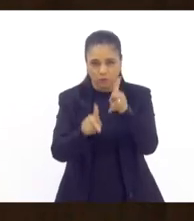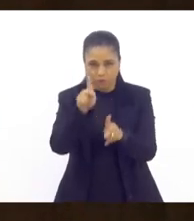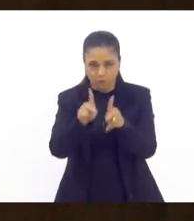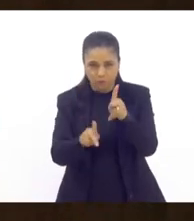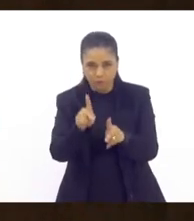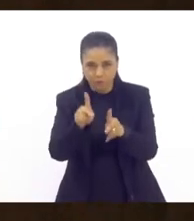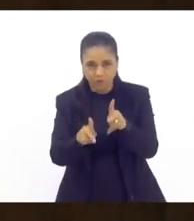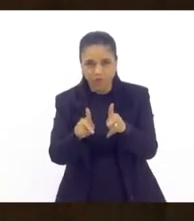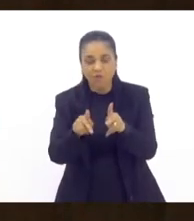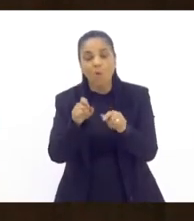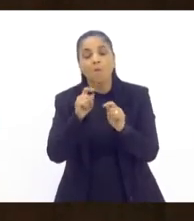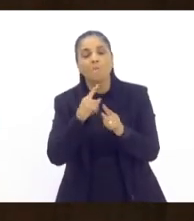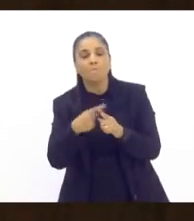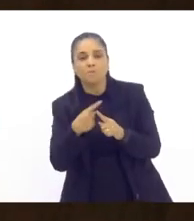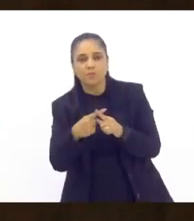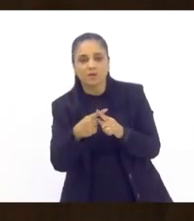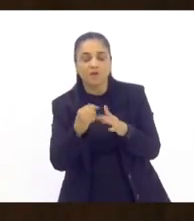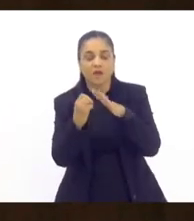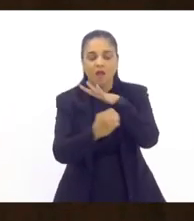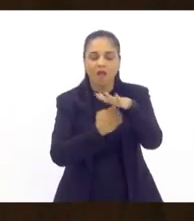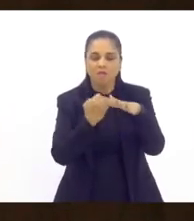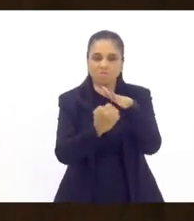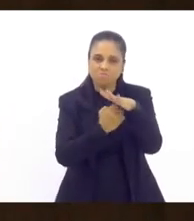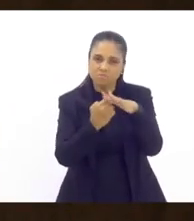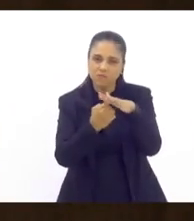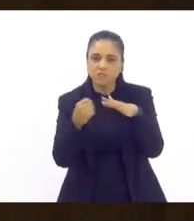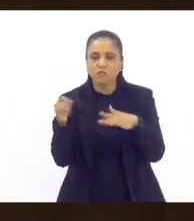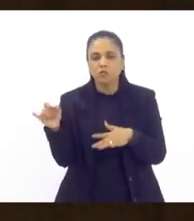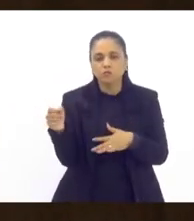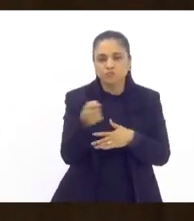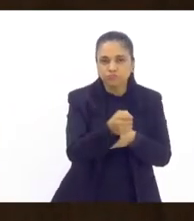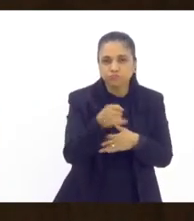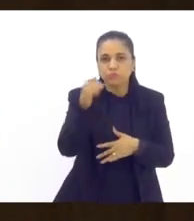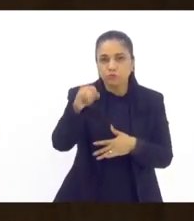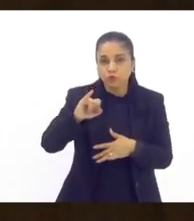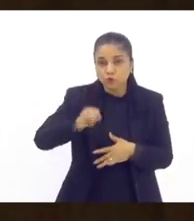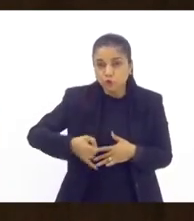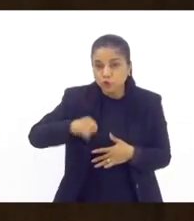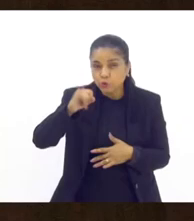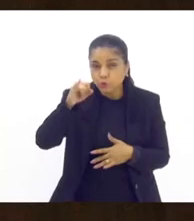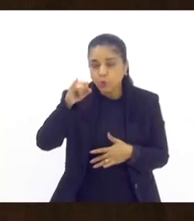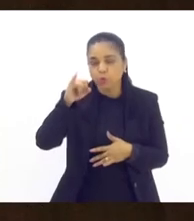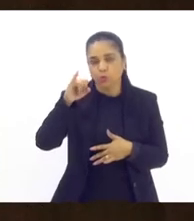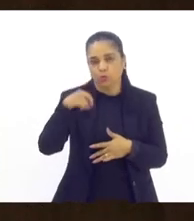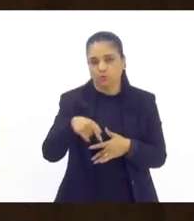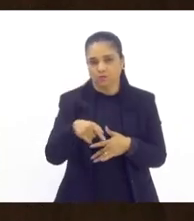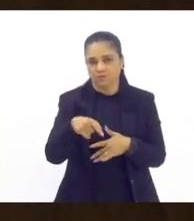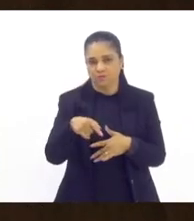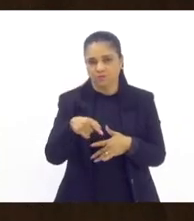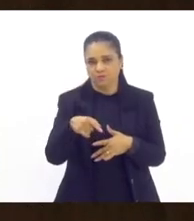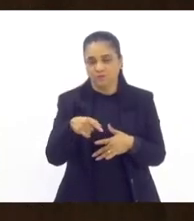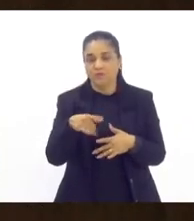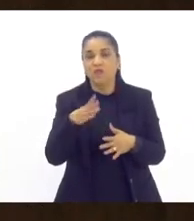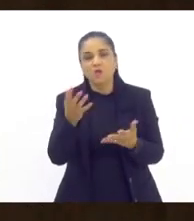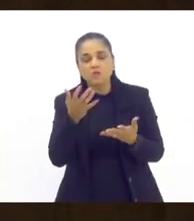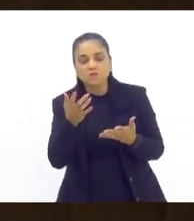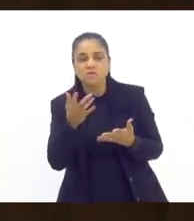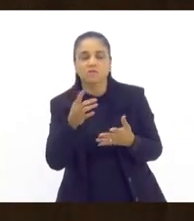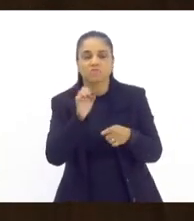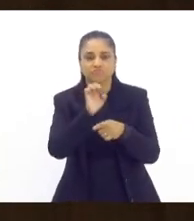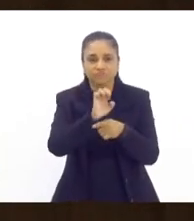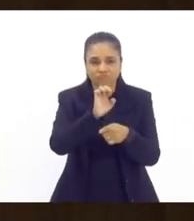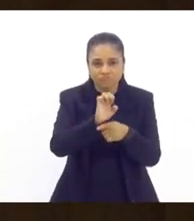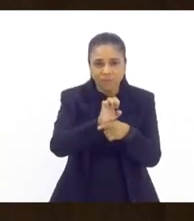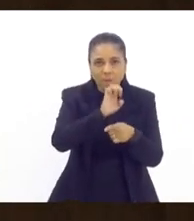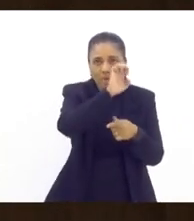se financiar em mercado com juros compatíveis. Mas eu queria também que os estados